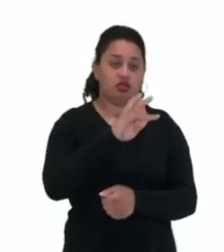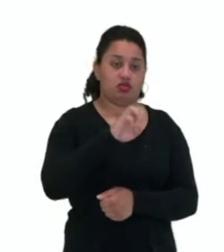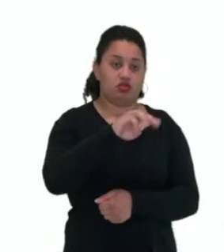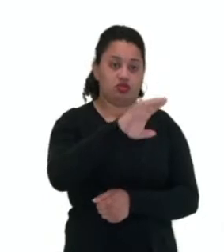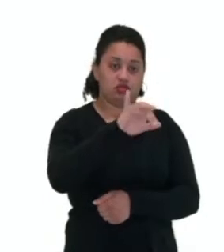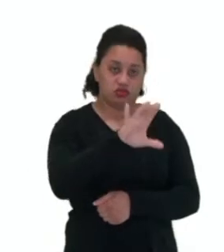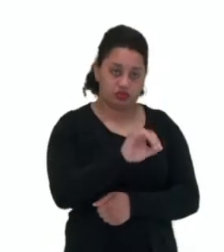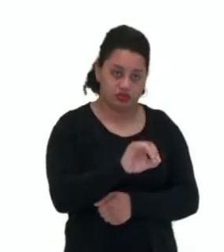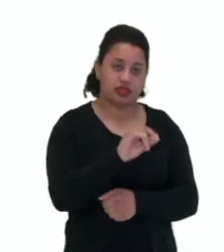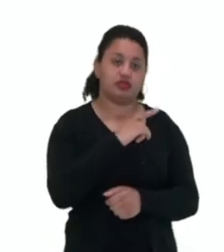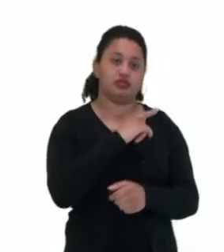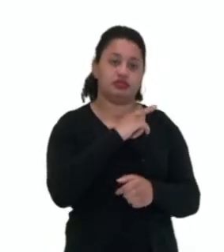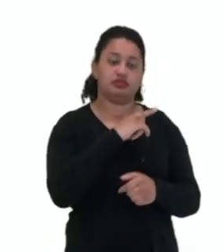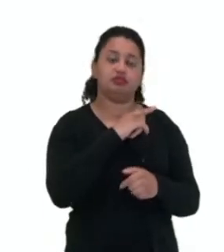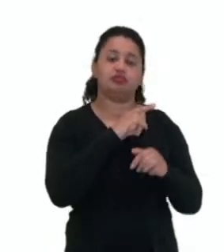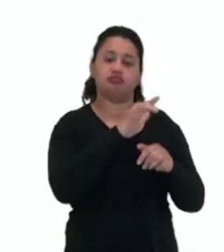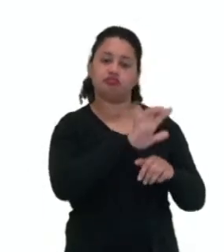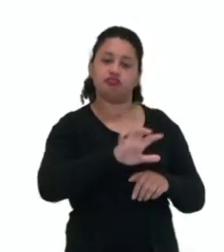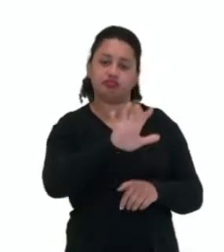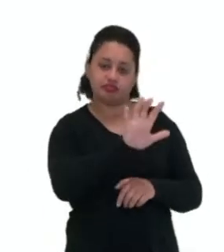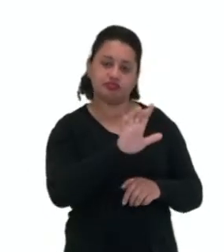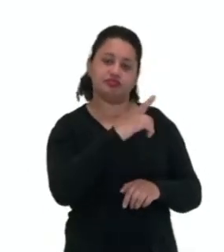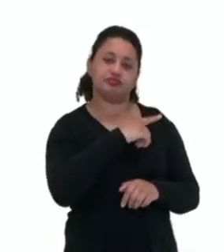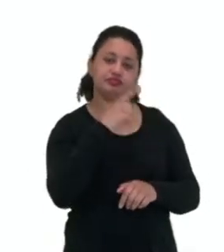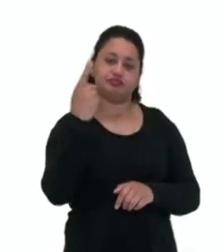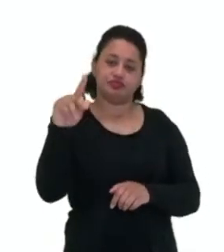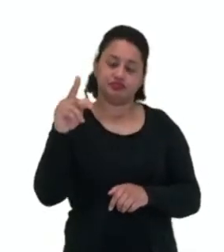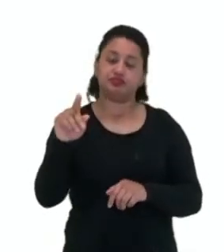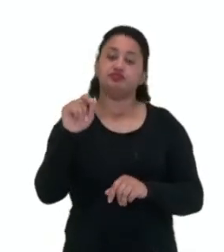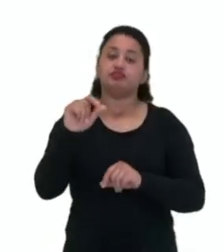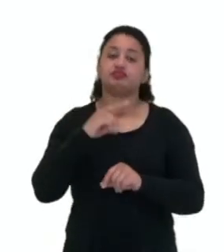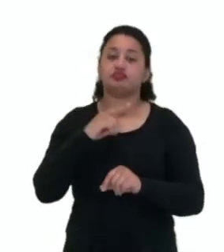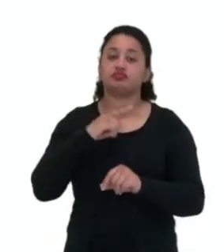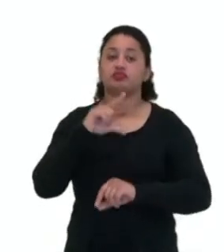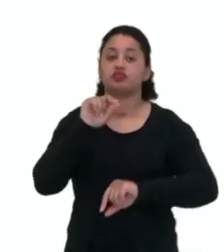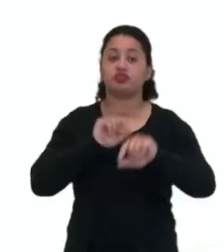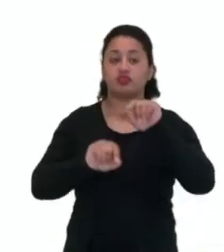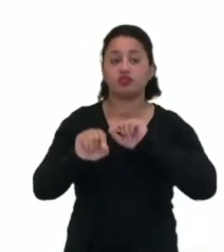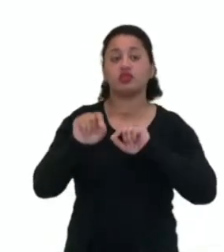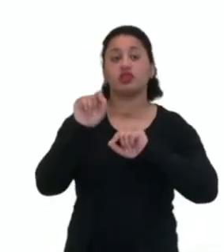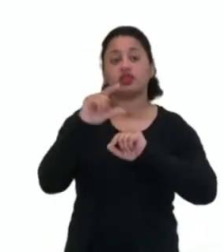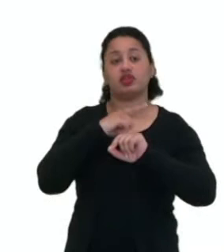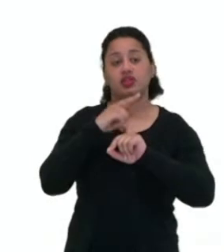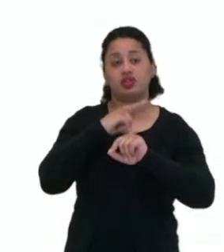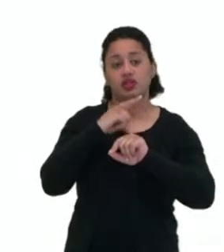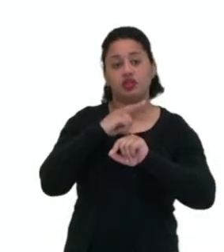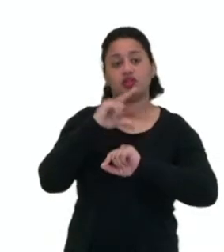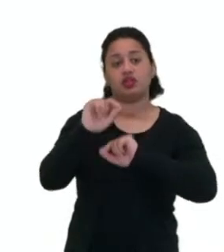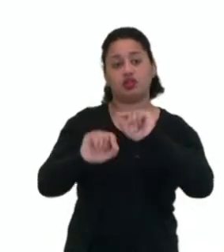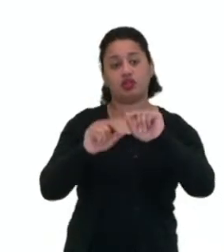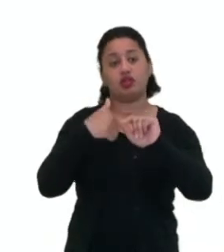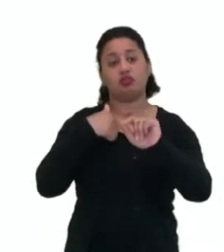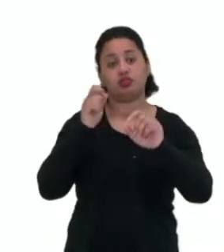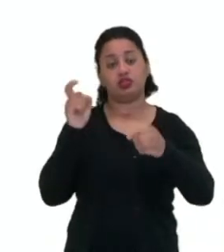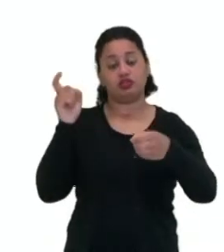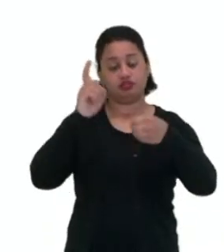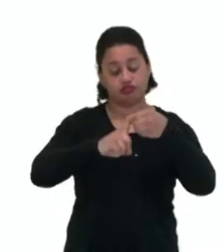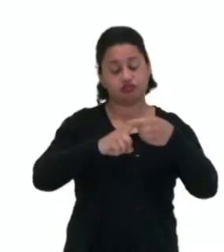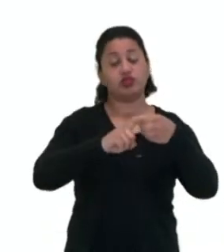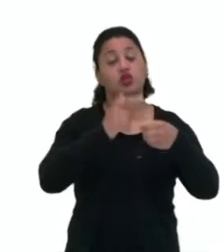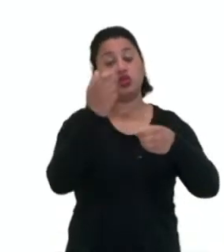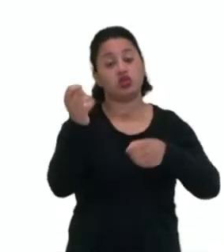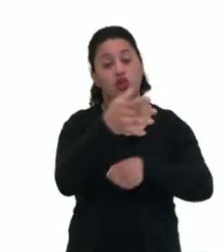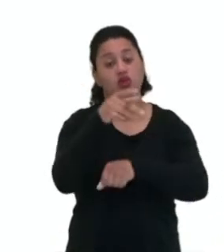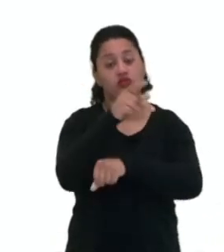da Anatólia, e nós temos ali a questão da opção iraquiana, que teria a opção de se anexar a esse novo